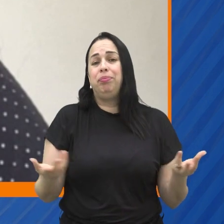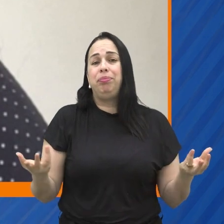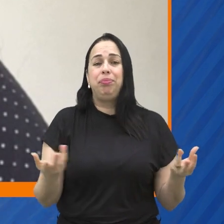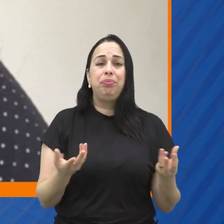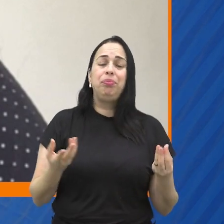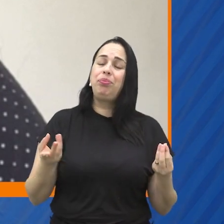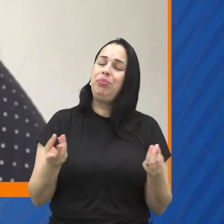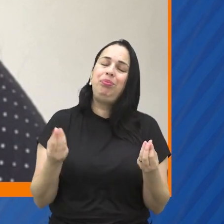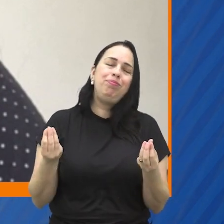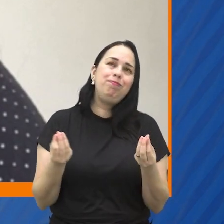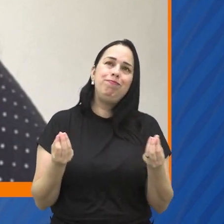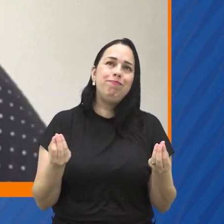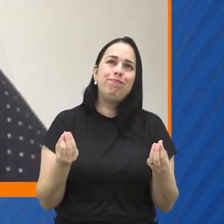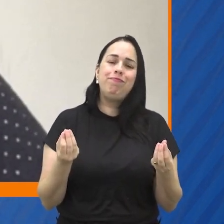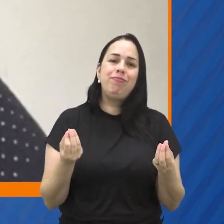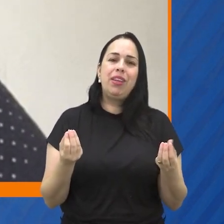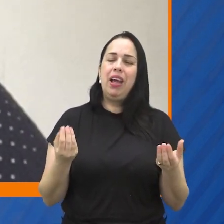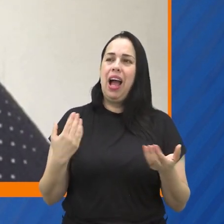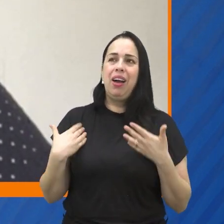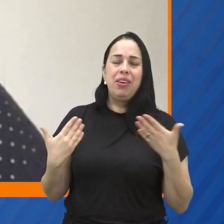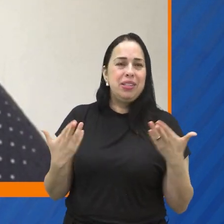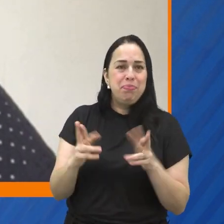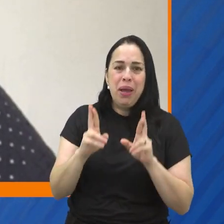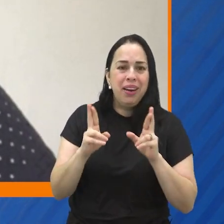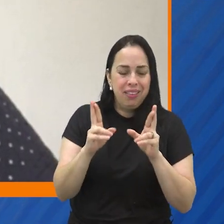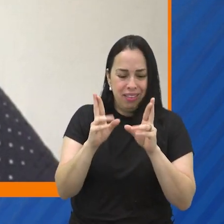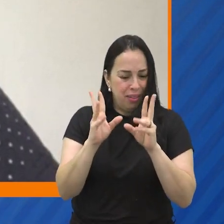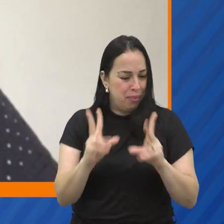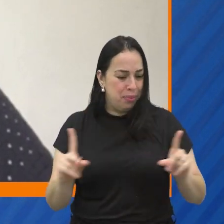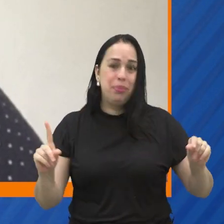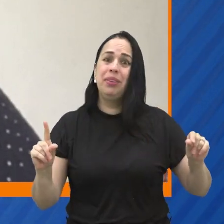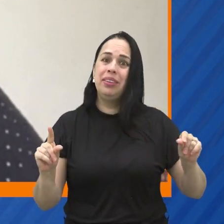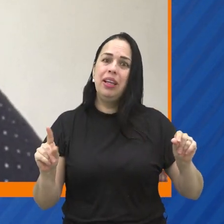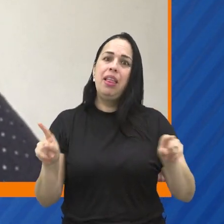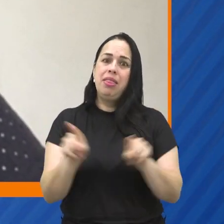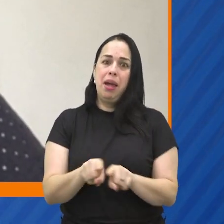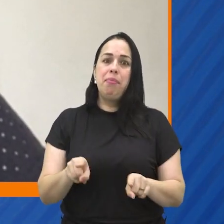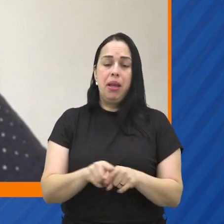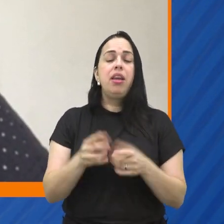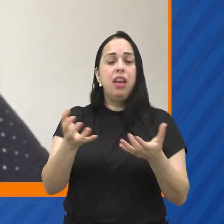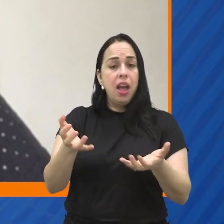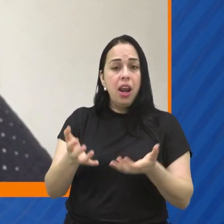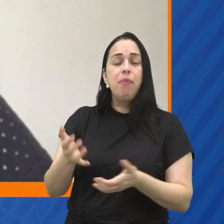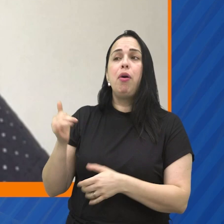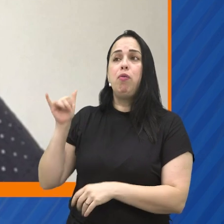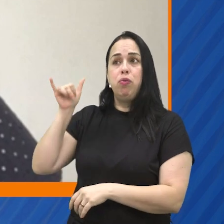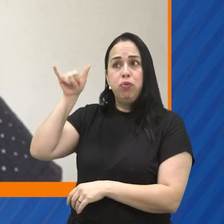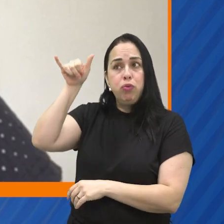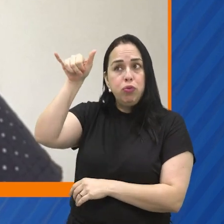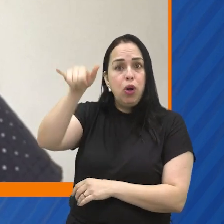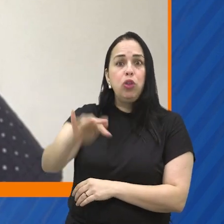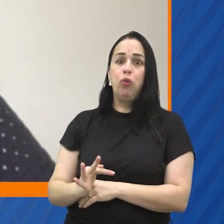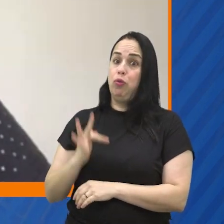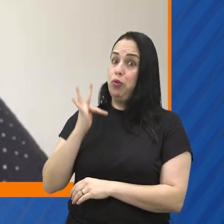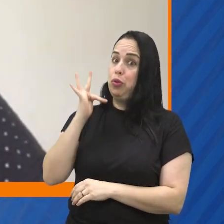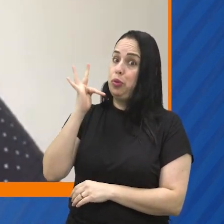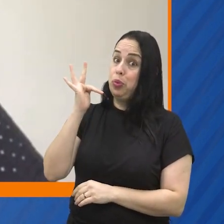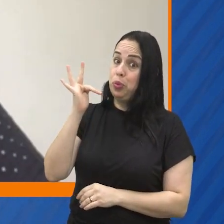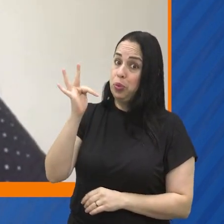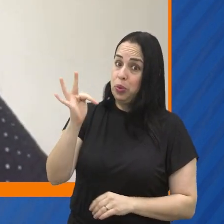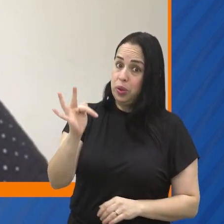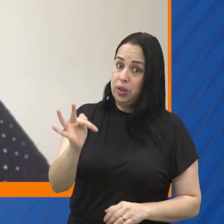Mas não temos esperança, sim, de fazer essa viagem mais para frente,